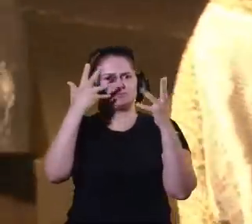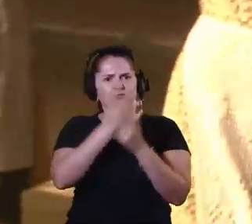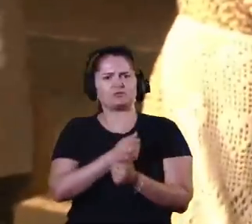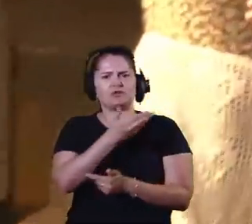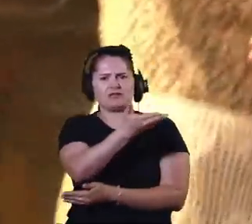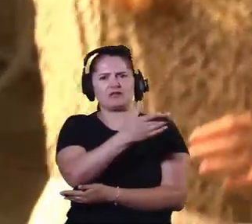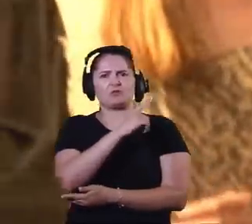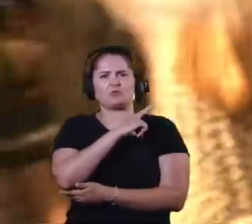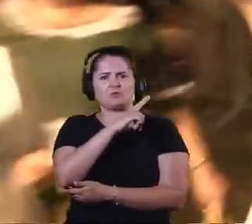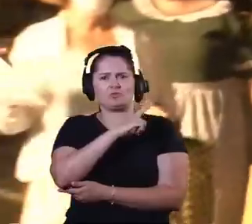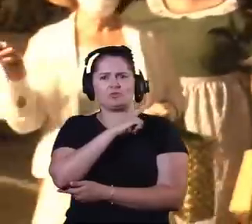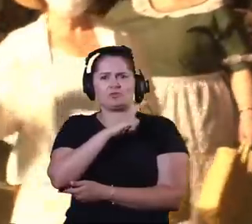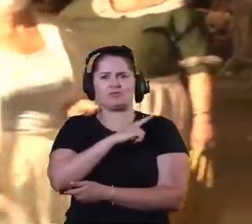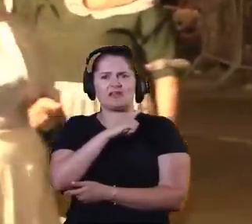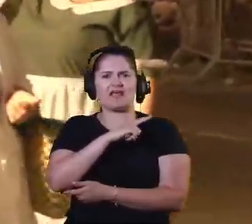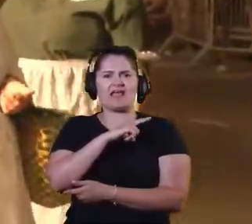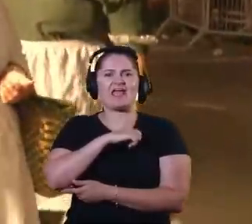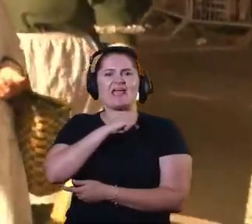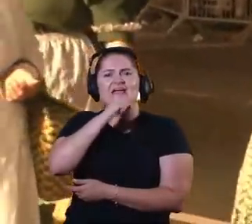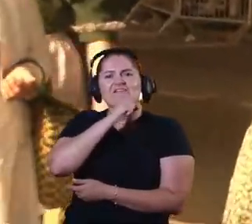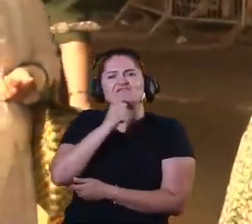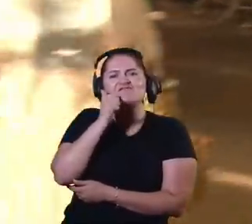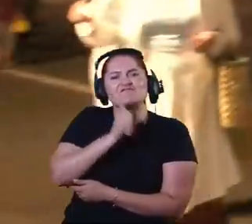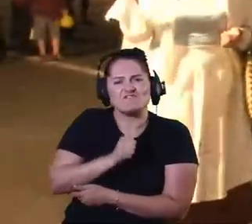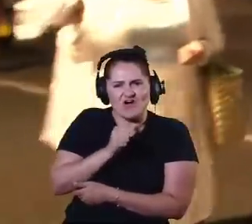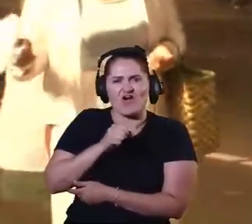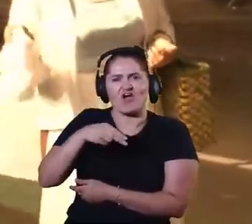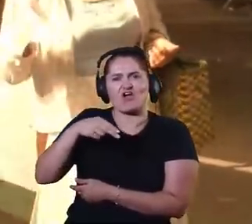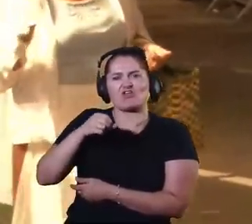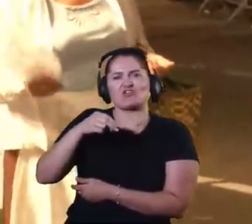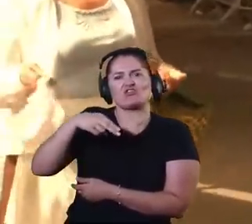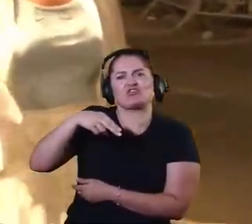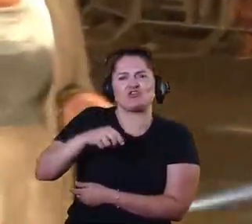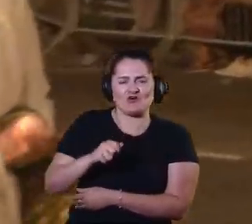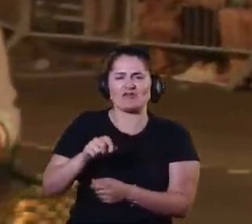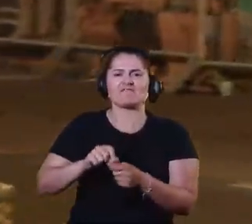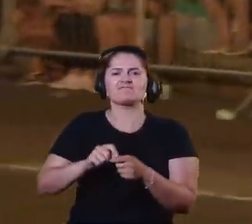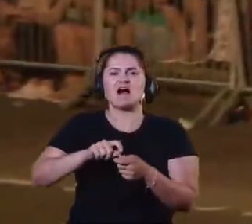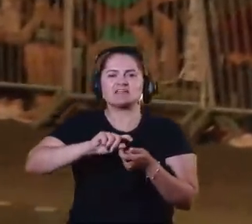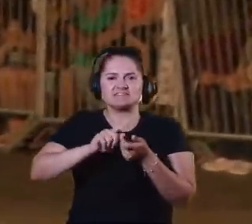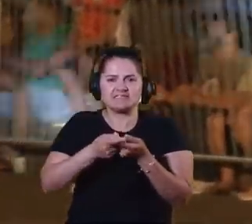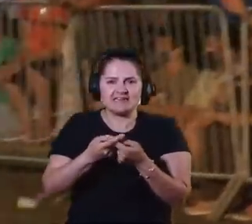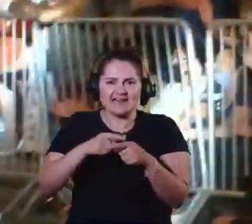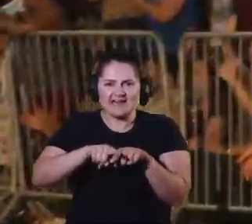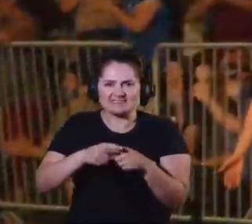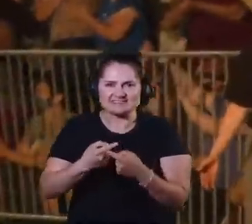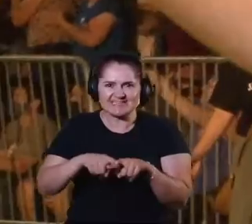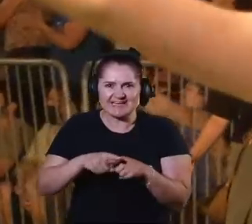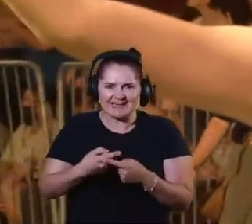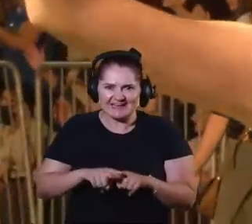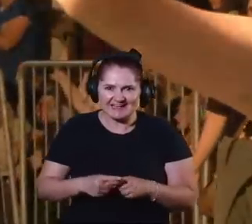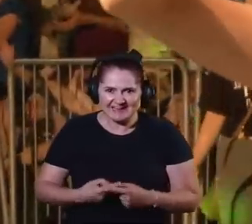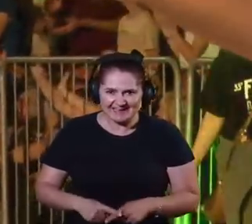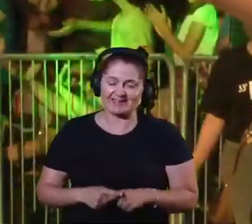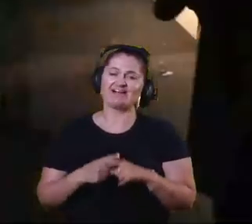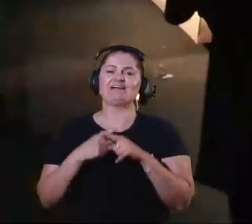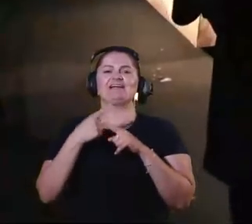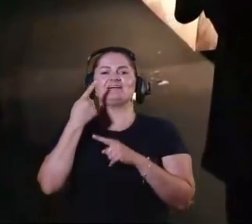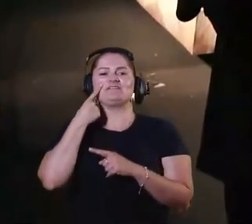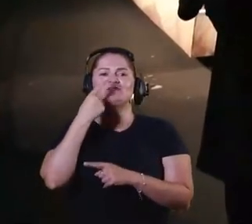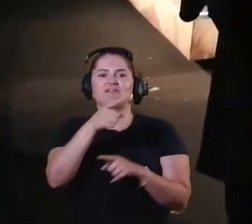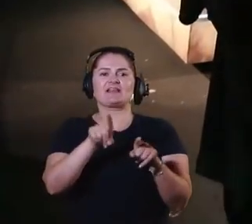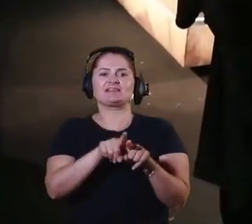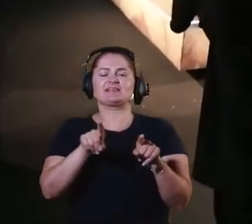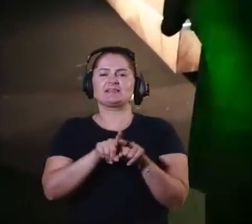nonas e as novas gerações fazendo a trança. Né, que era muito importante, e também faço uma relação do jogo